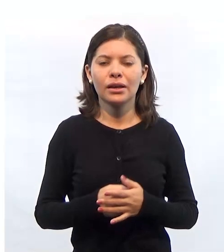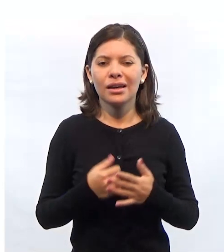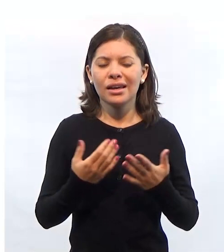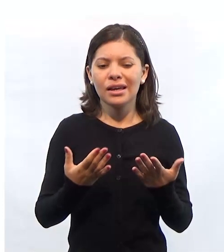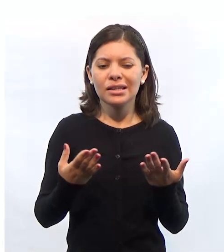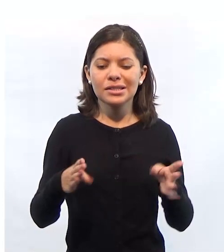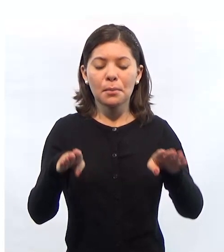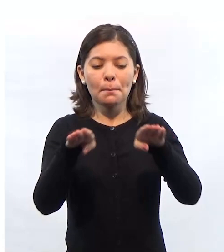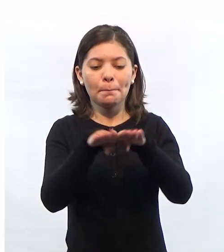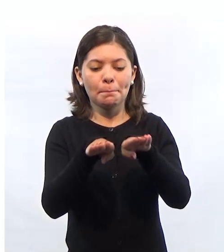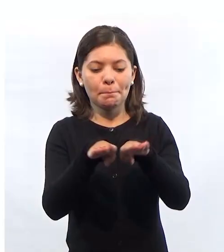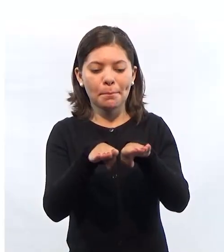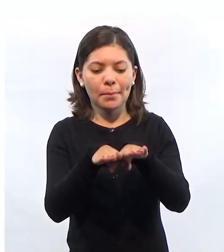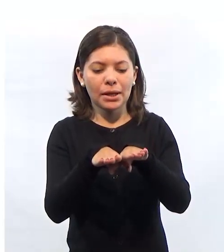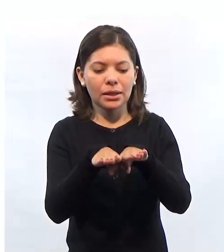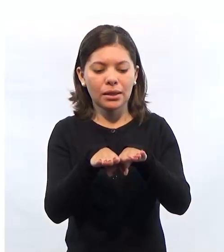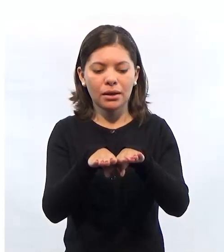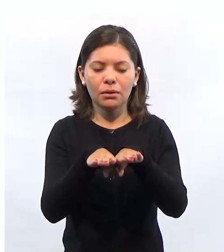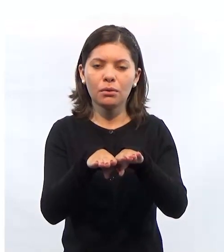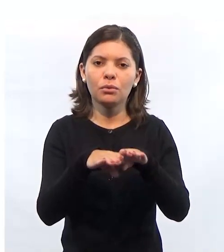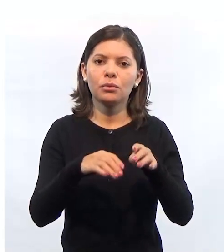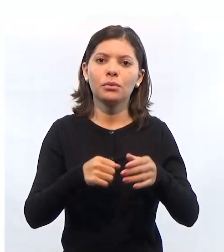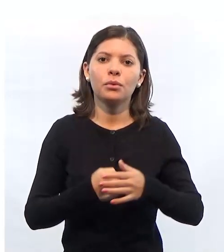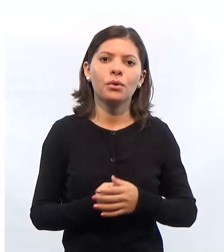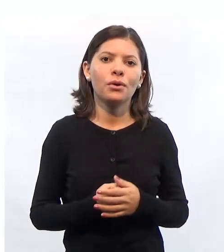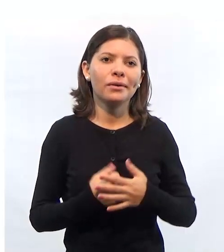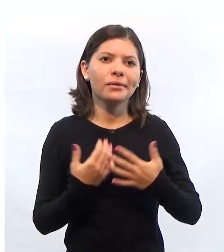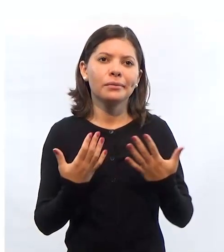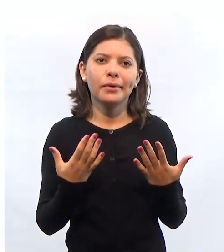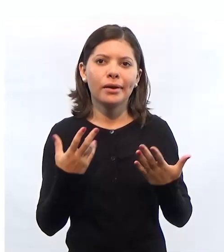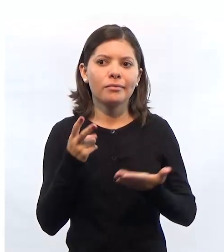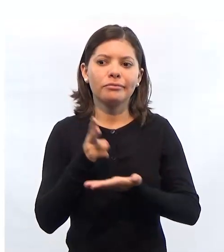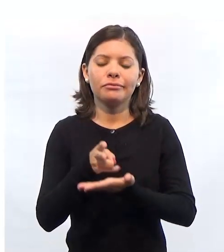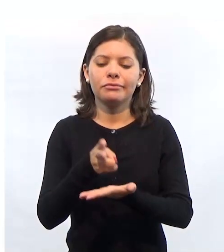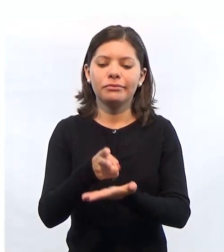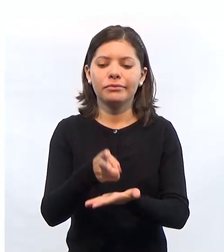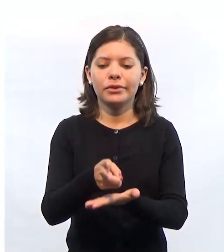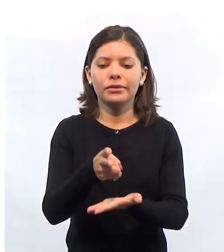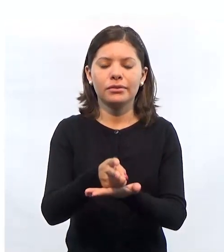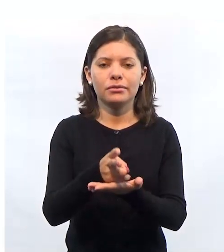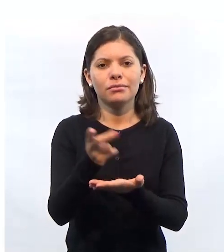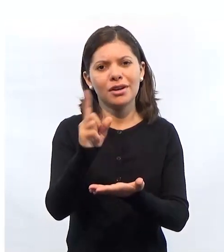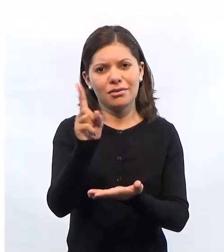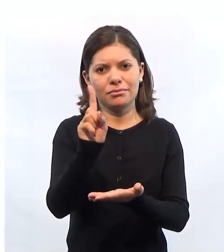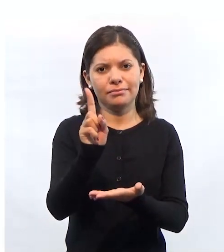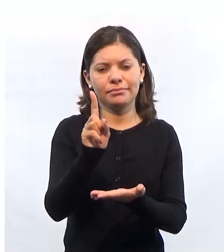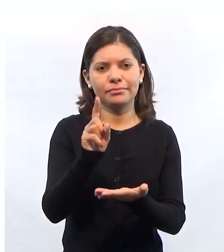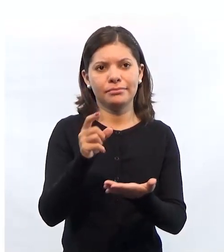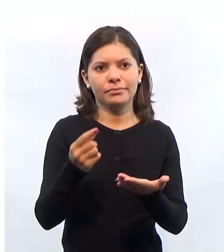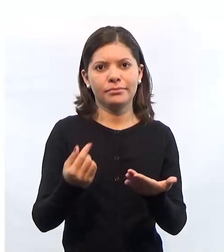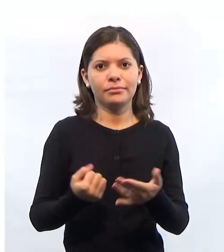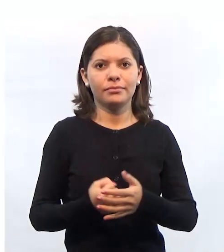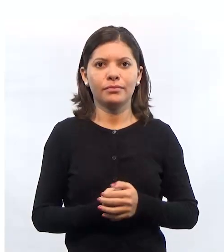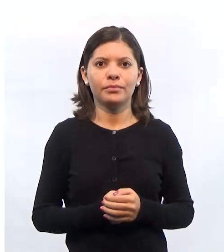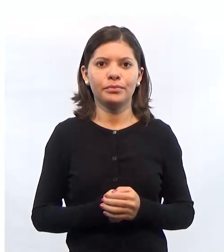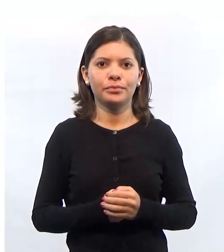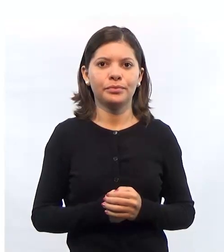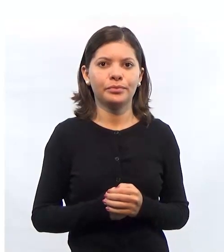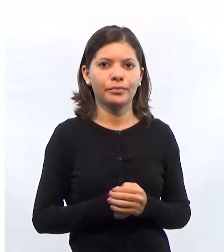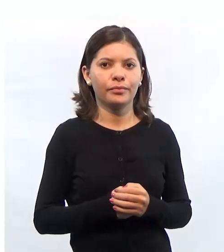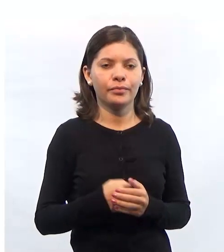esse padrão ele não é assim uma coisa fixa então aqui se nós temos uma